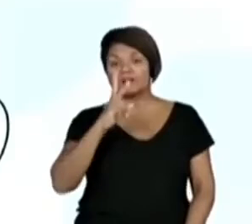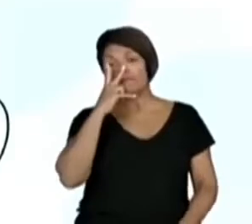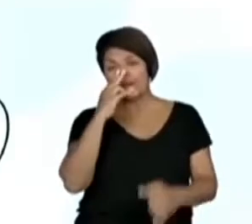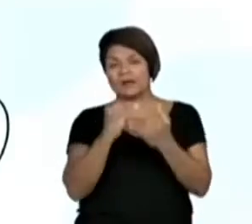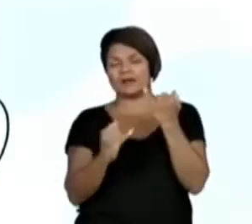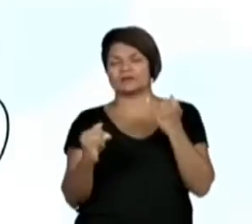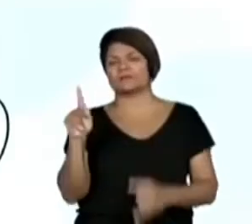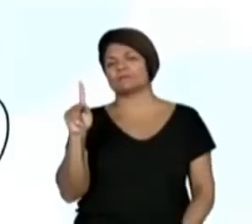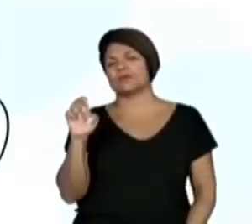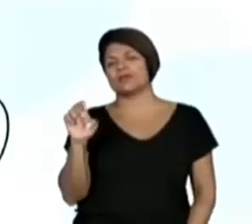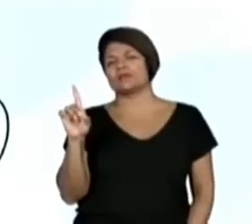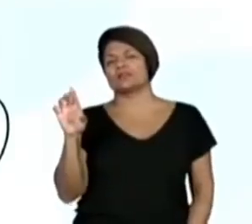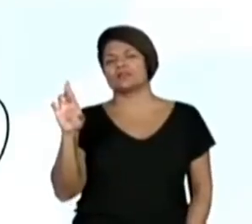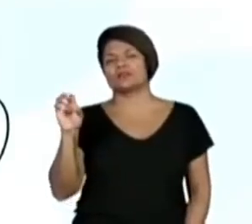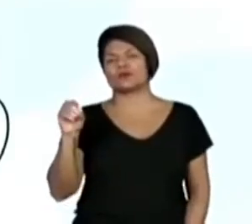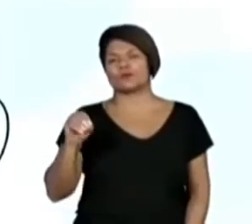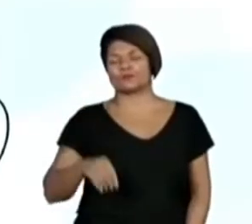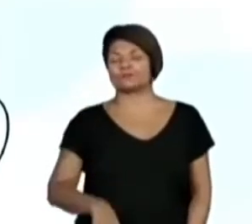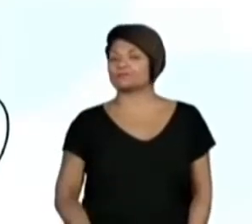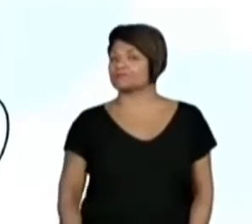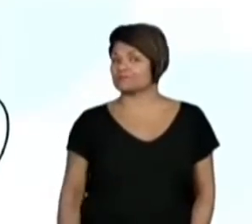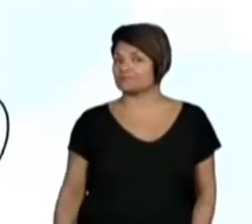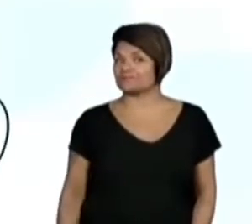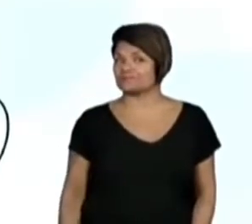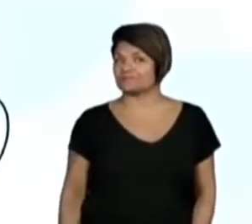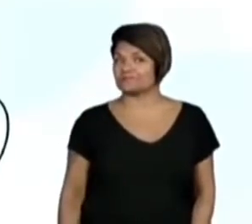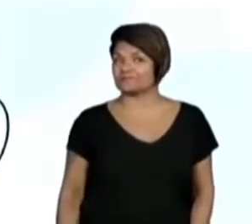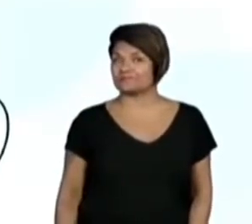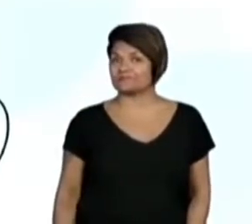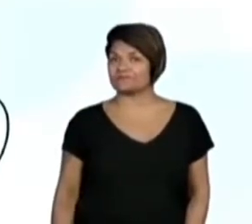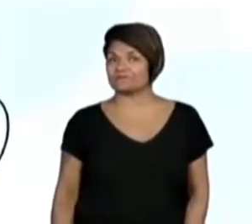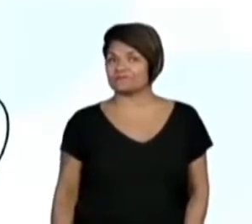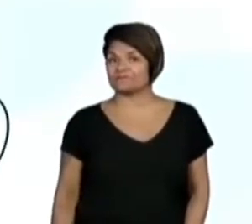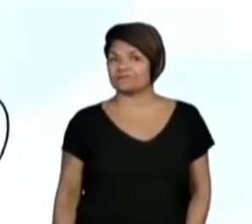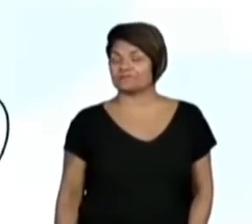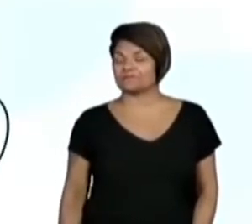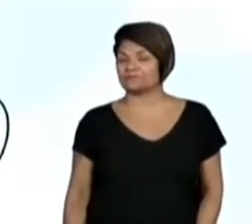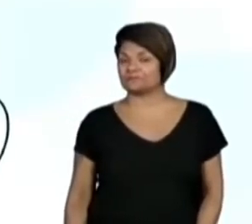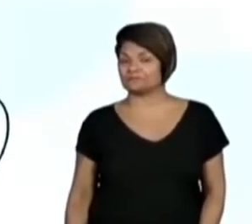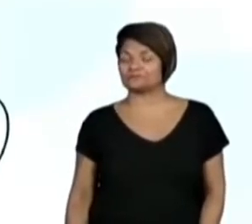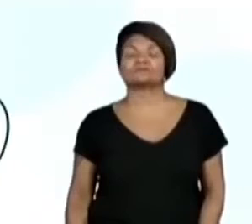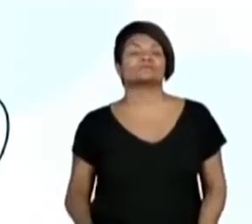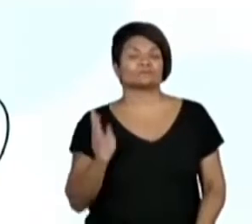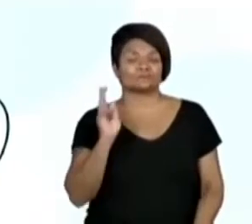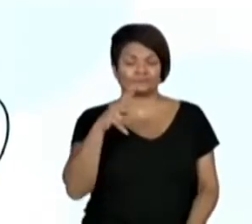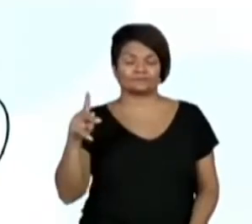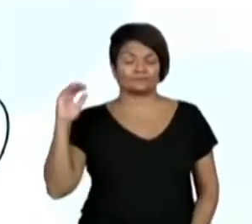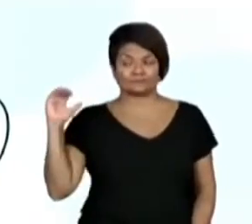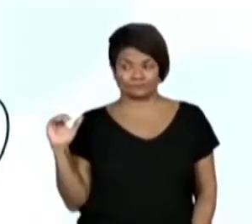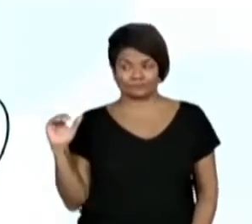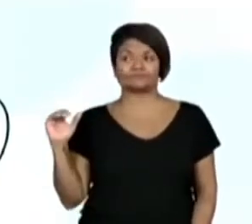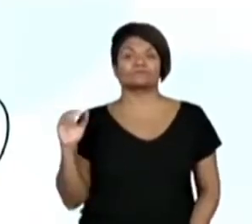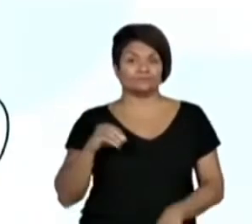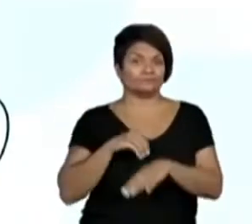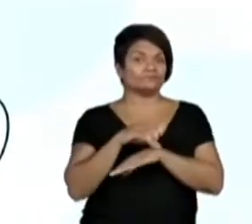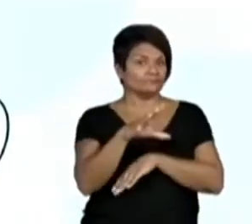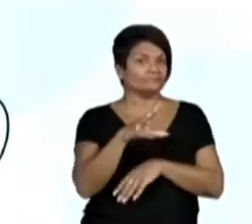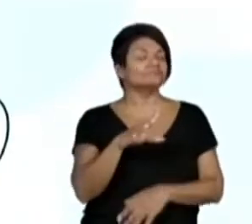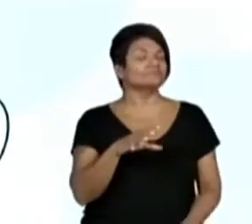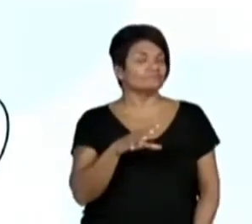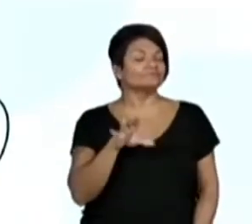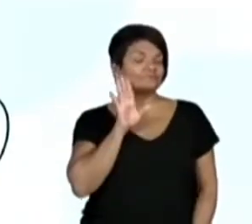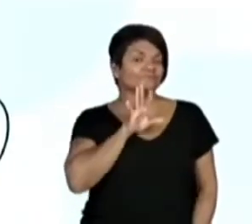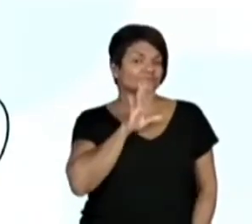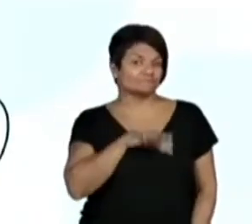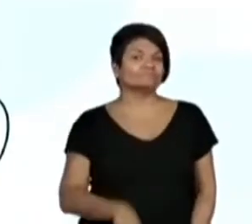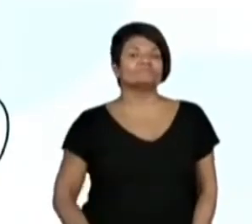como apoio? Aquilo que me ajuda a dar uma... Lembrar da palavrinha pedrinha? A professora Joyce deu uma dica muito legal. Olha